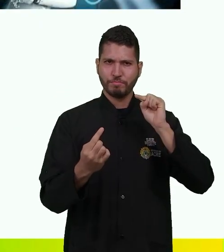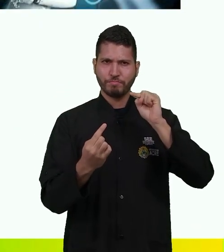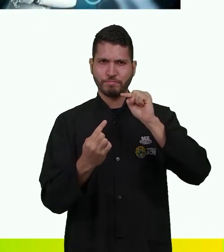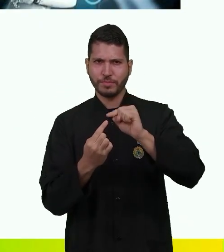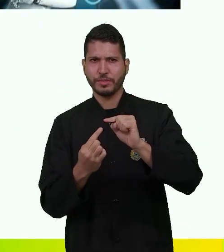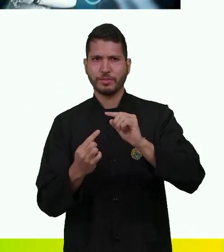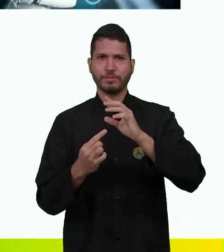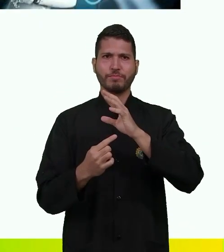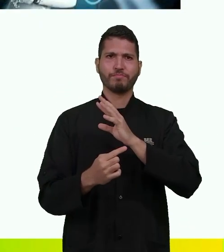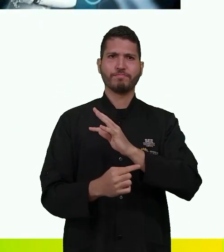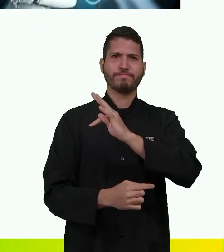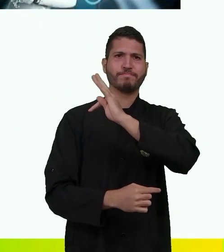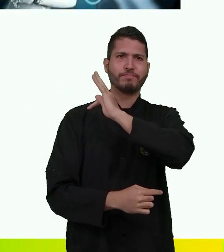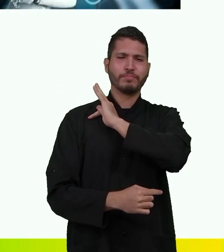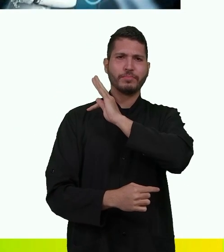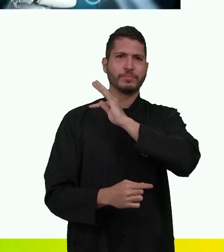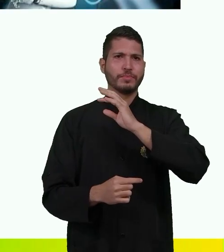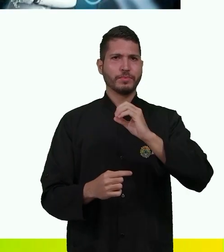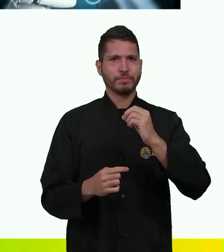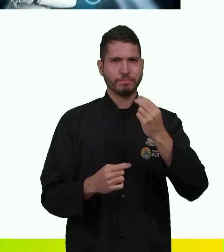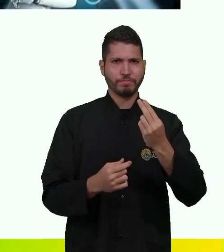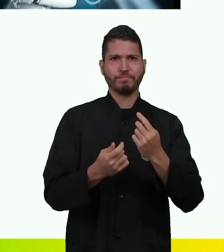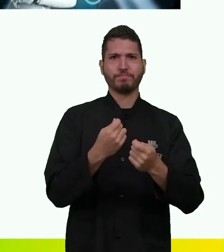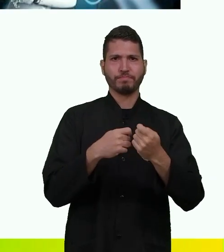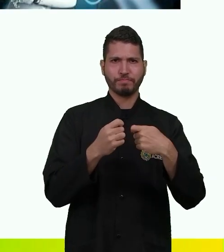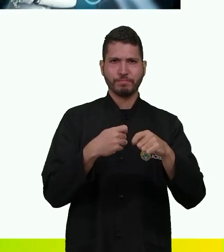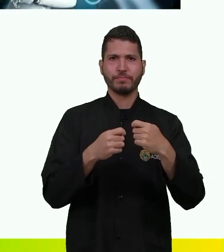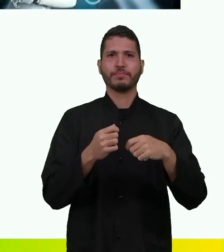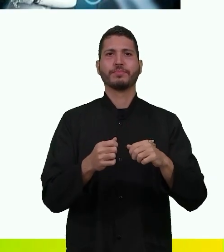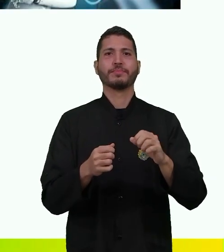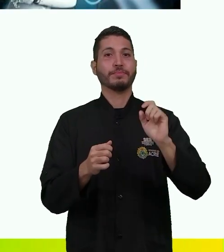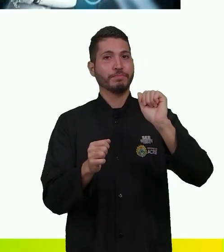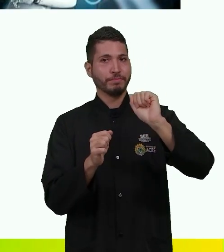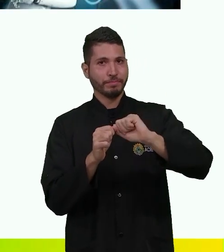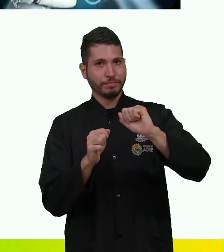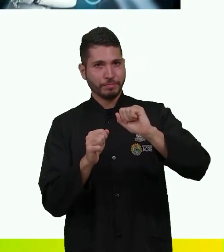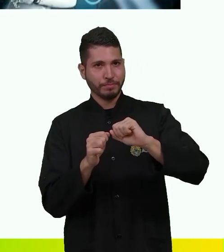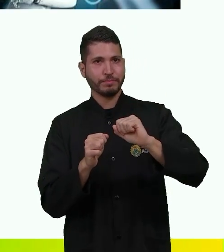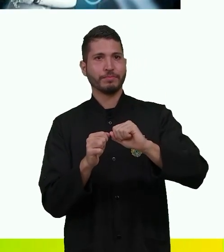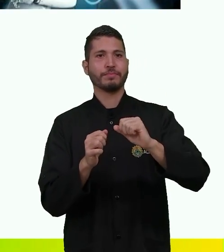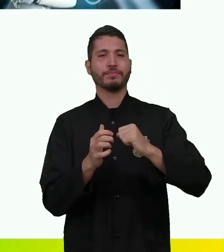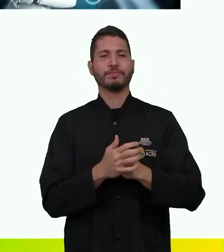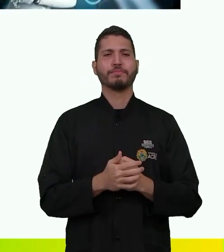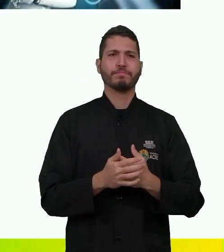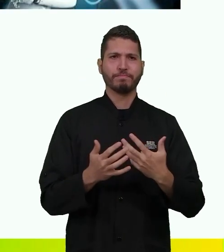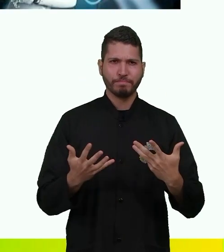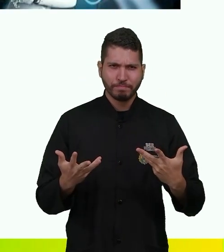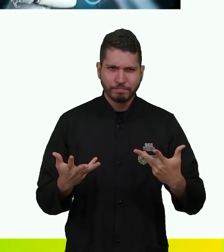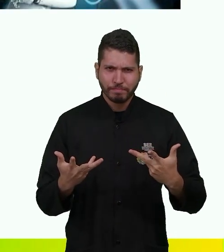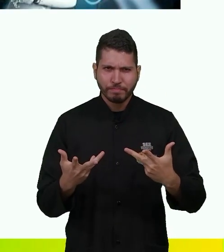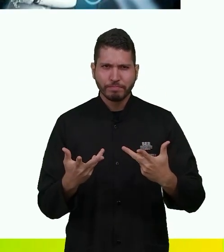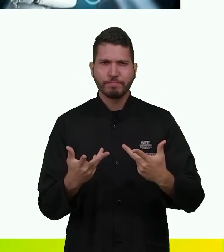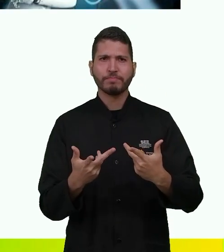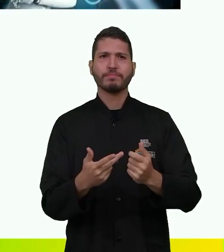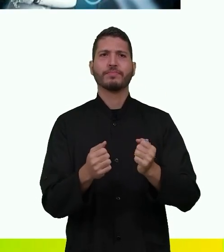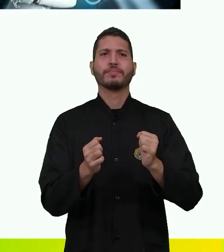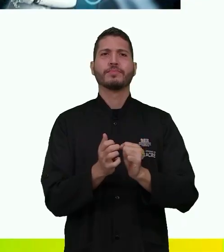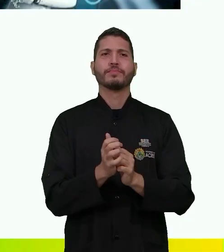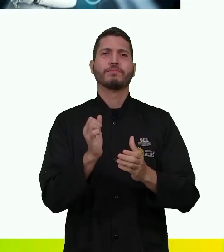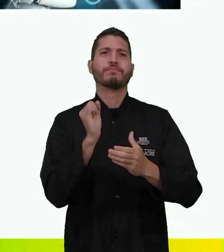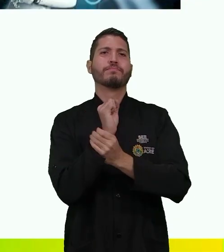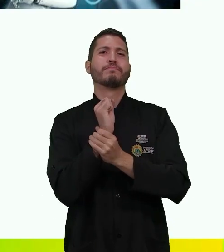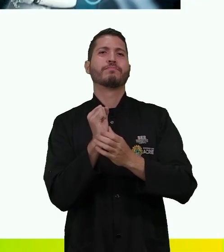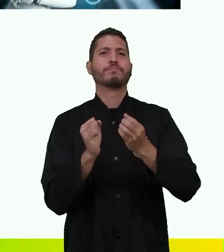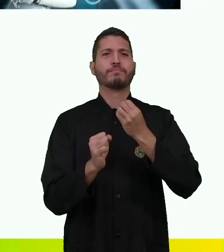ou econômicos, como a produtividade e a eficiência, buscando promover o bem-estar humano,